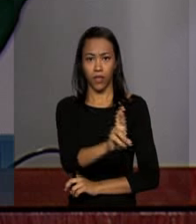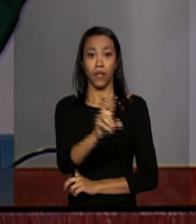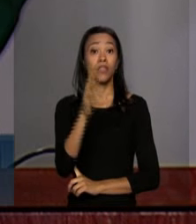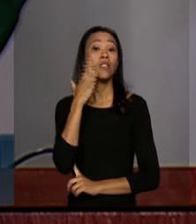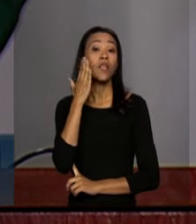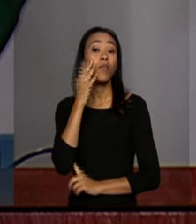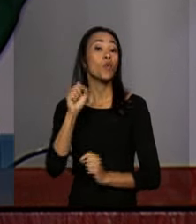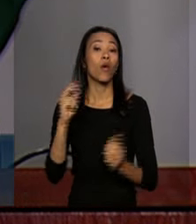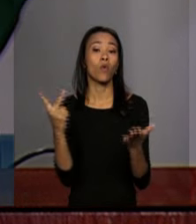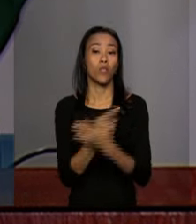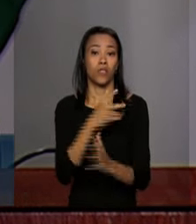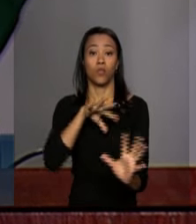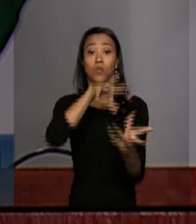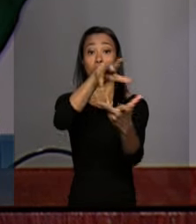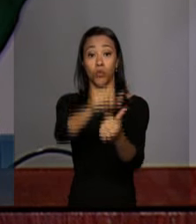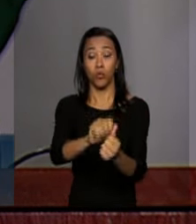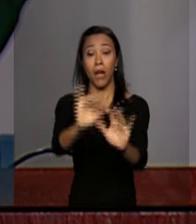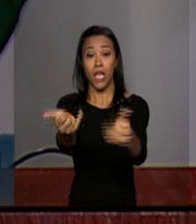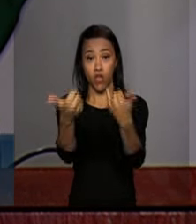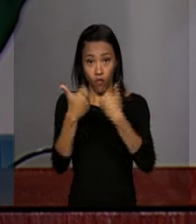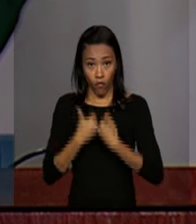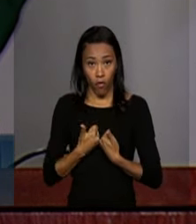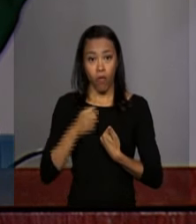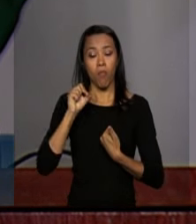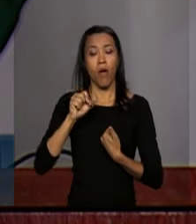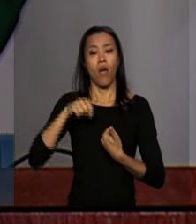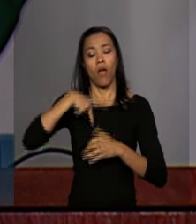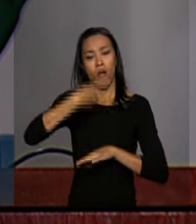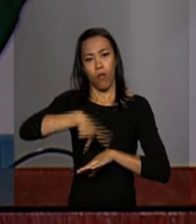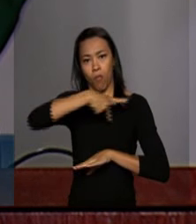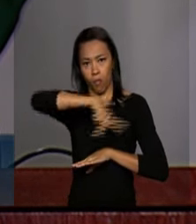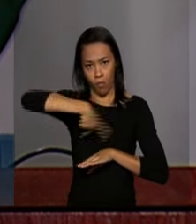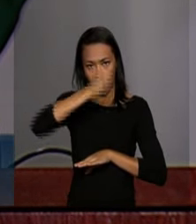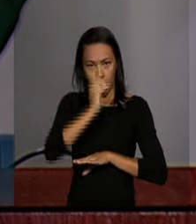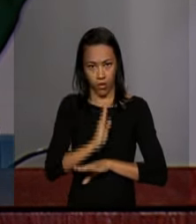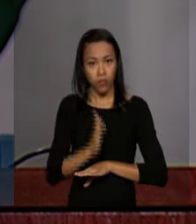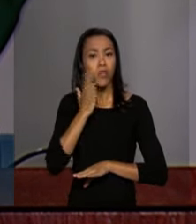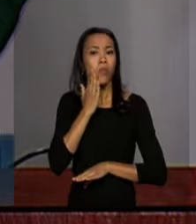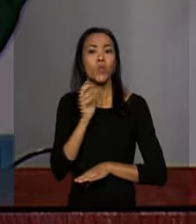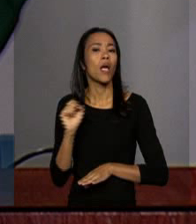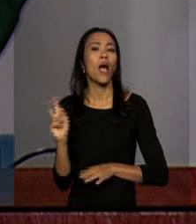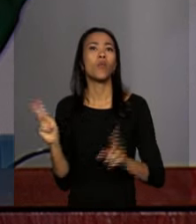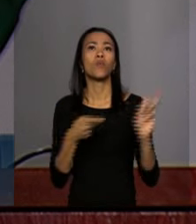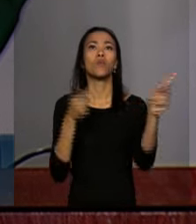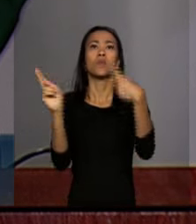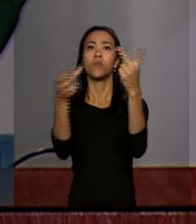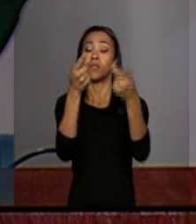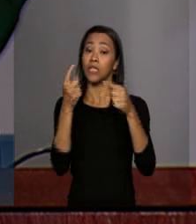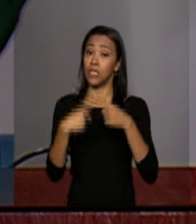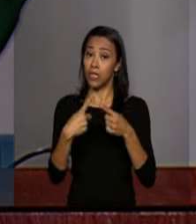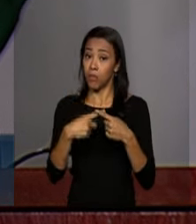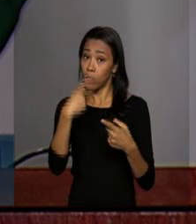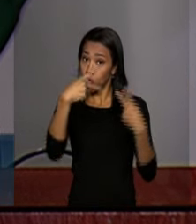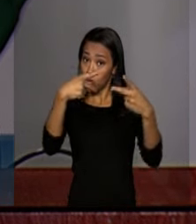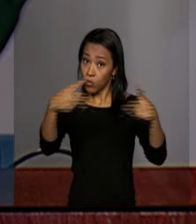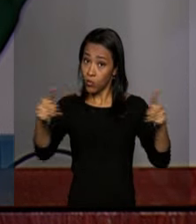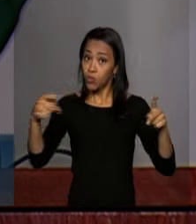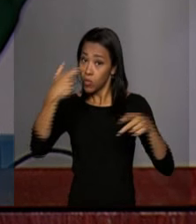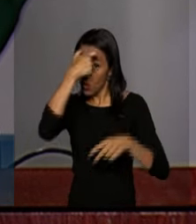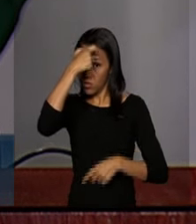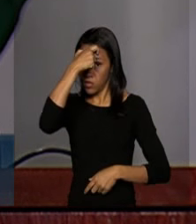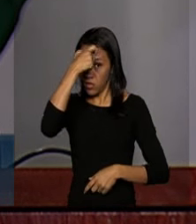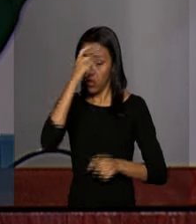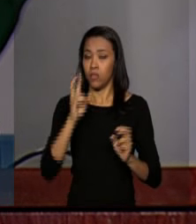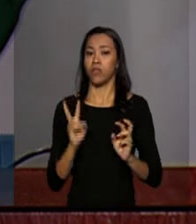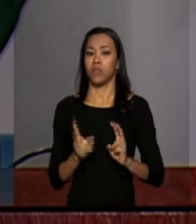informar. E confiança em vocês mesmos, na sua capacidade de julgar de acordo com a sua consciência,